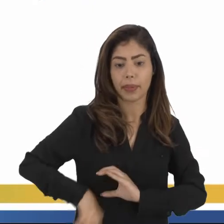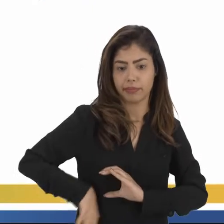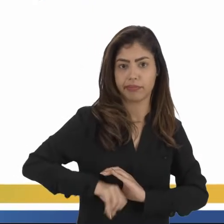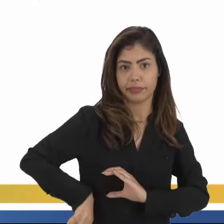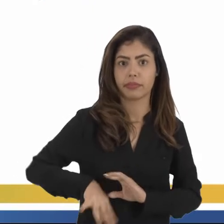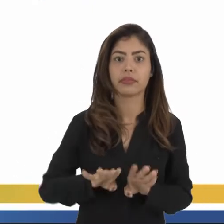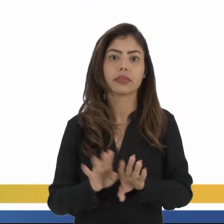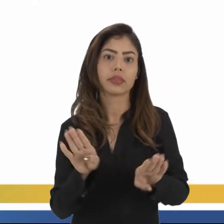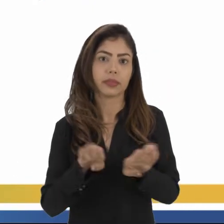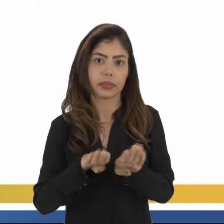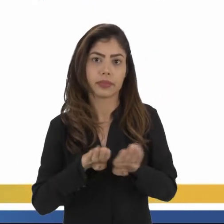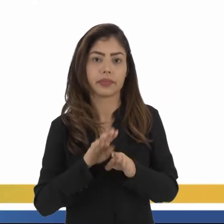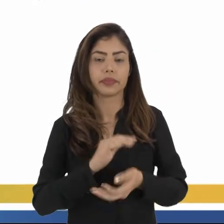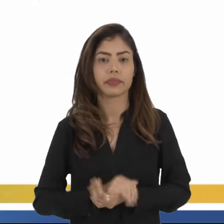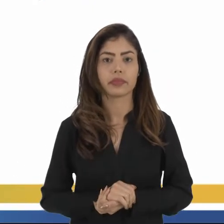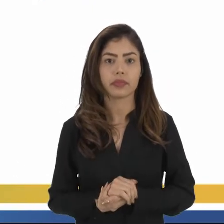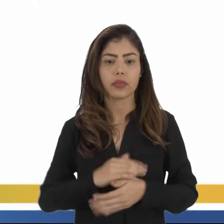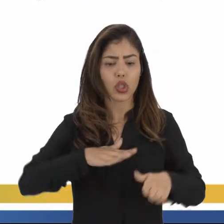defecação,